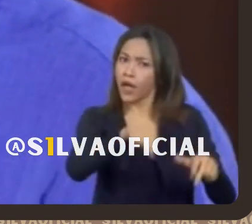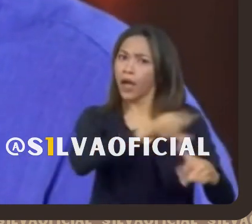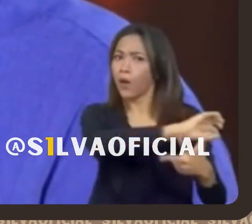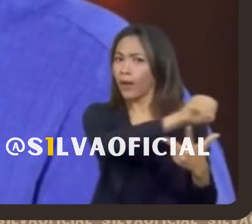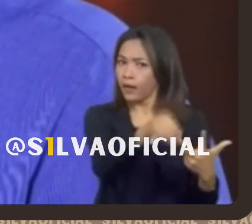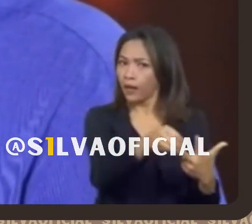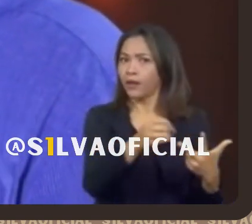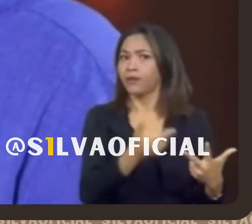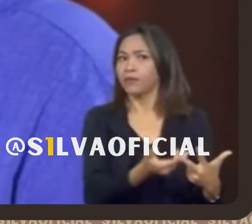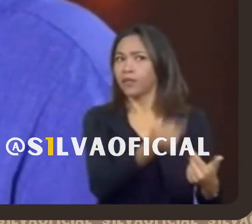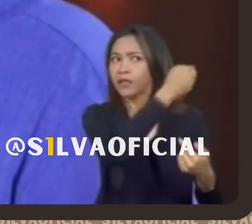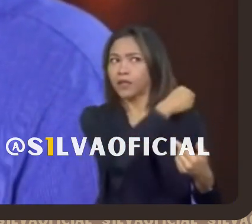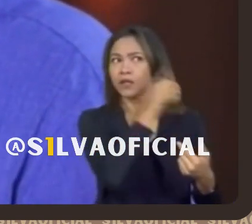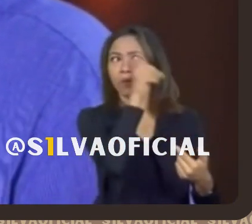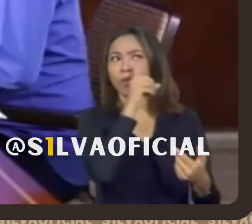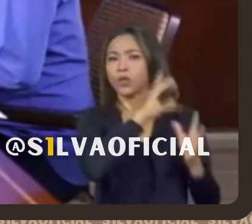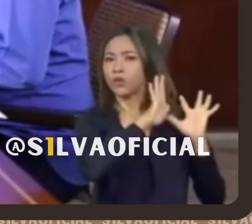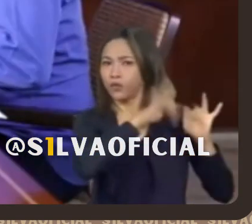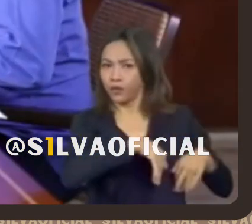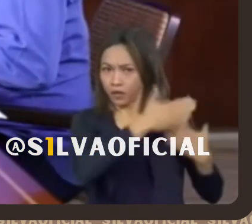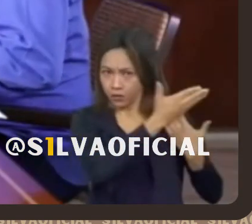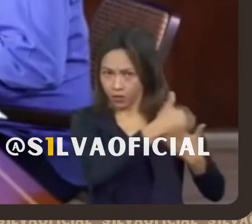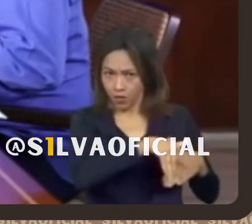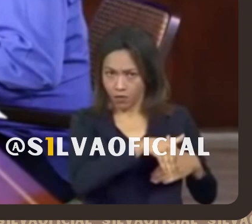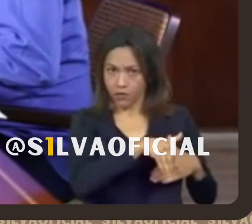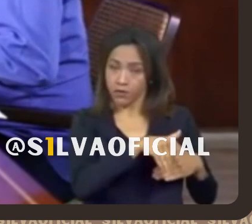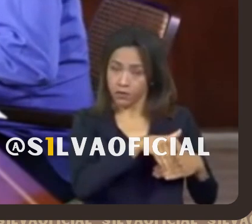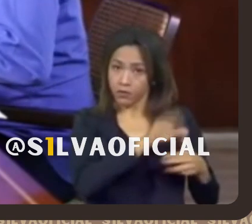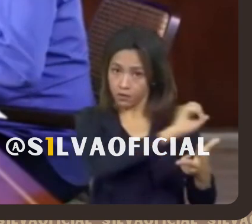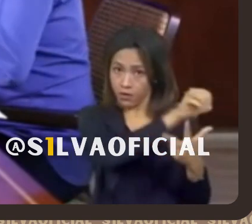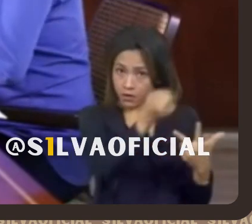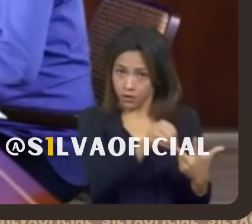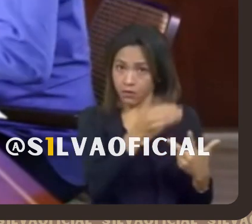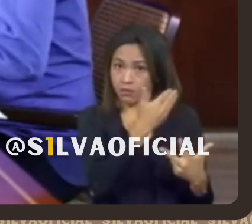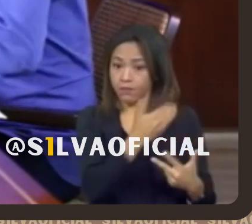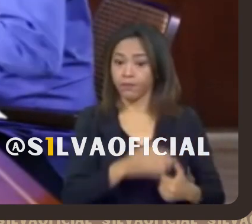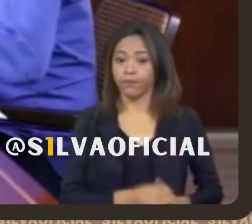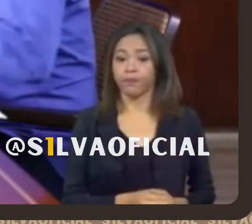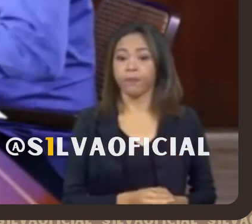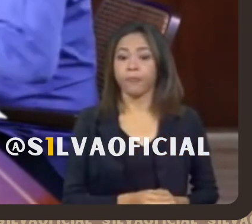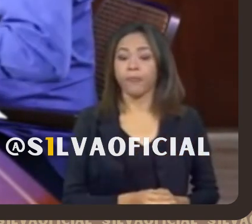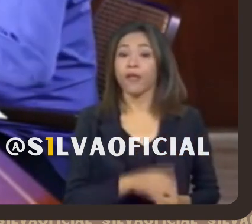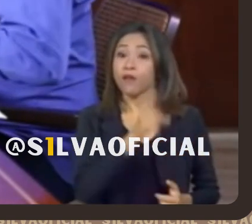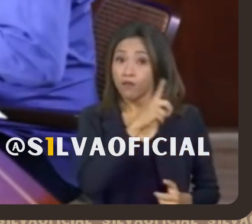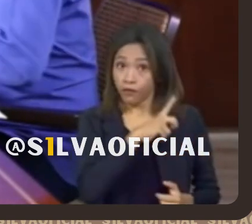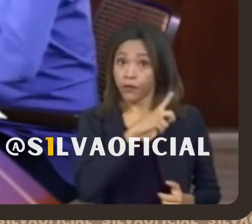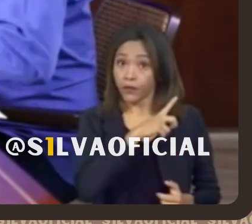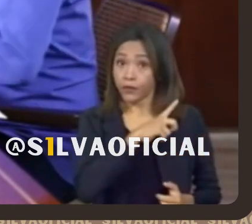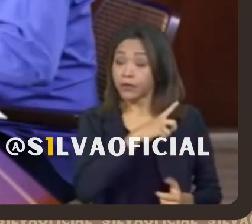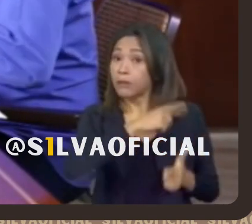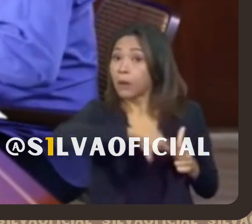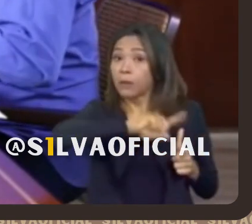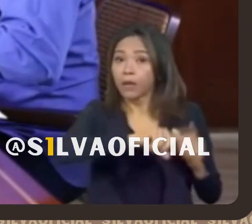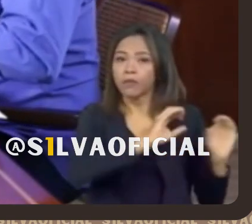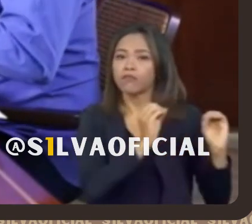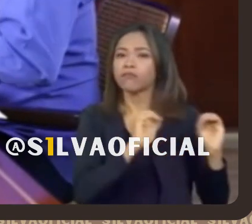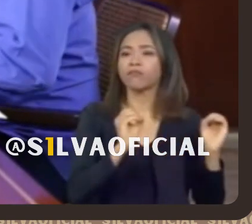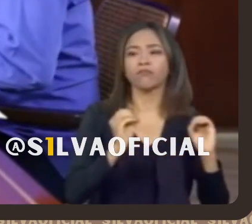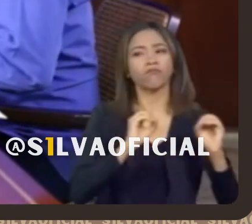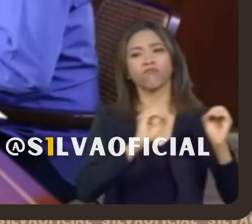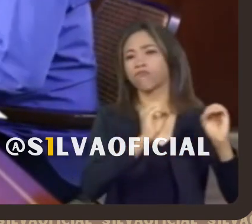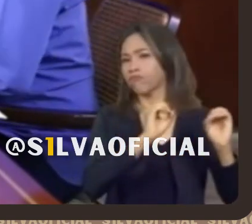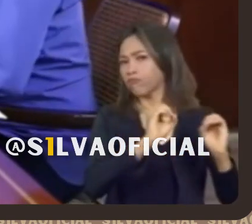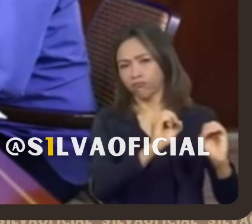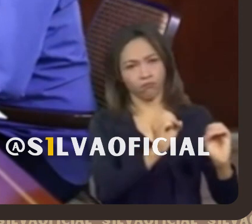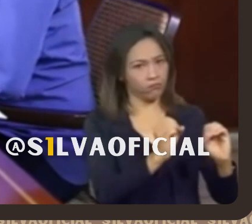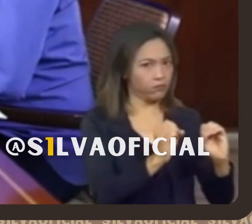domingo uhum ah foi foi um um Enem que foi feito sem nenhum problema sem nenhum problema que pudesse